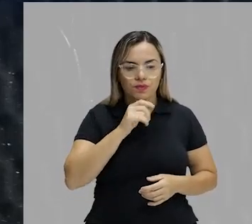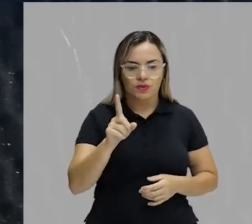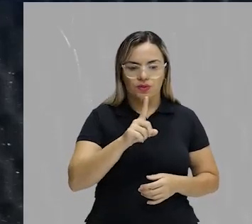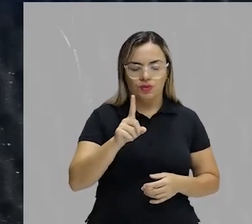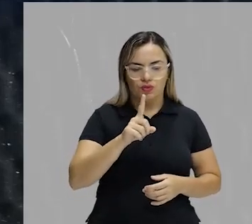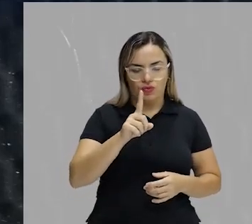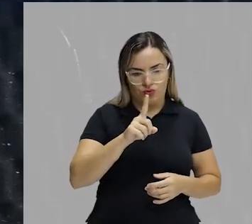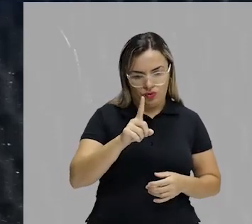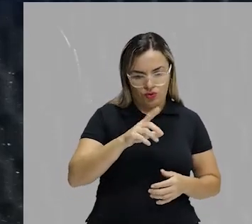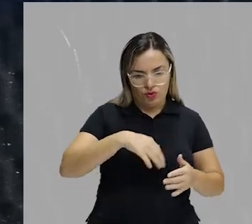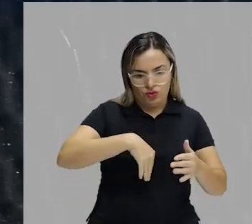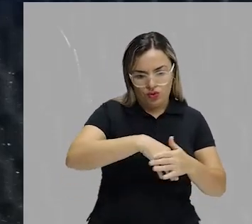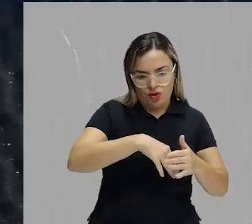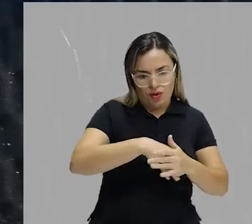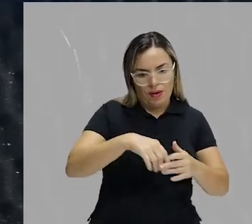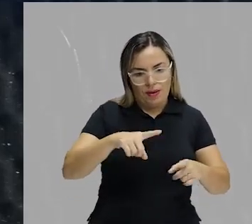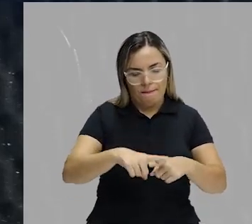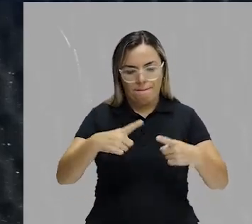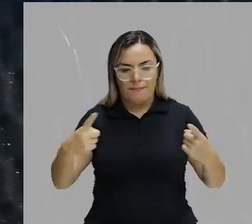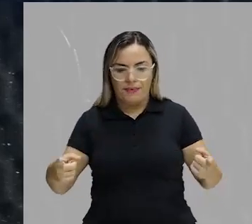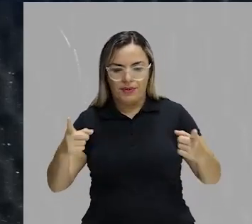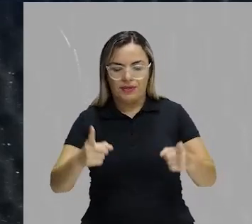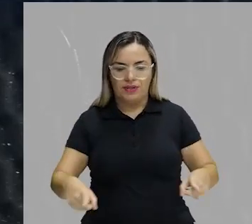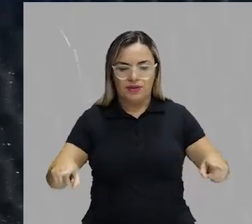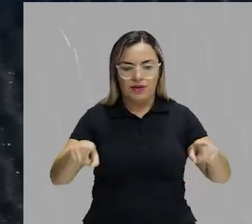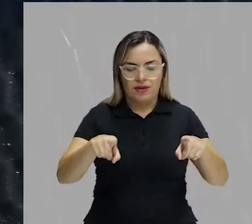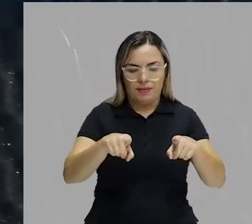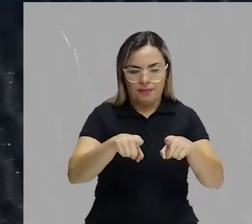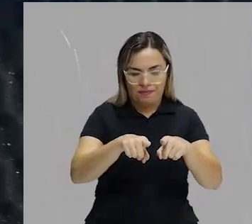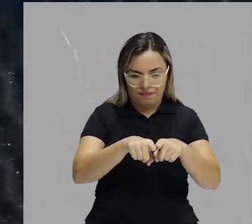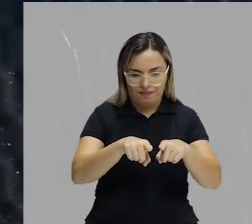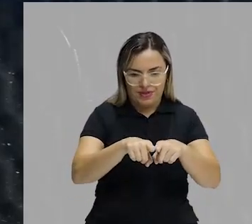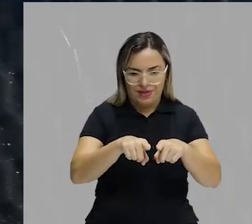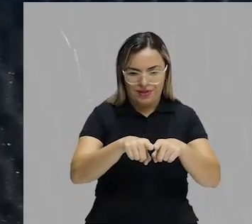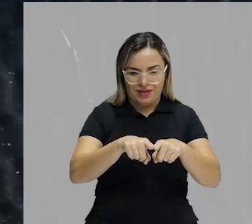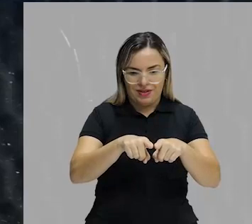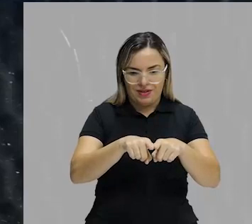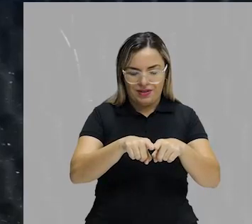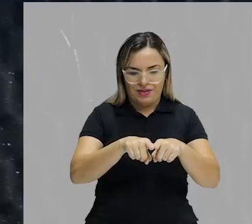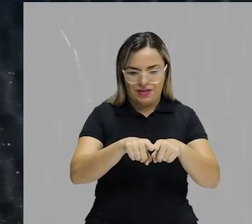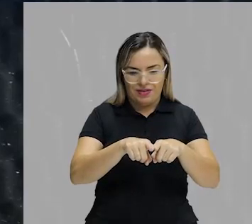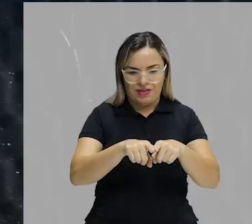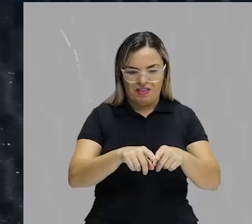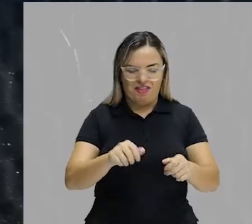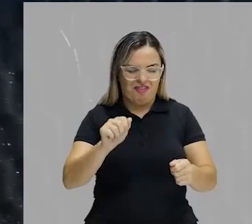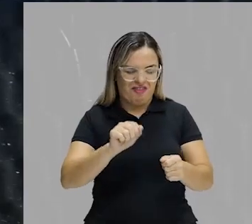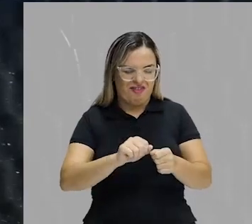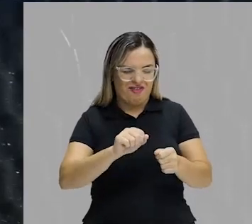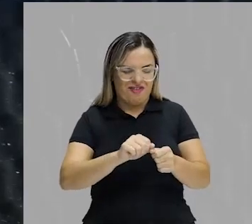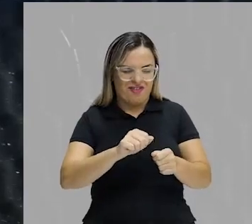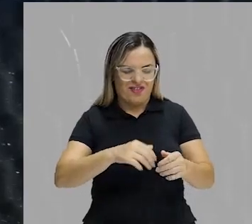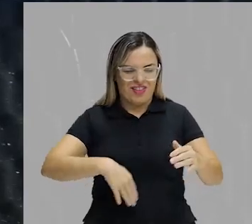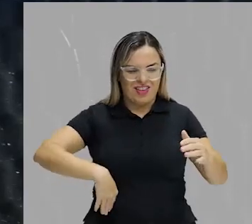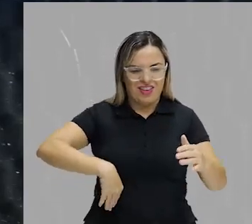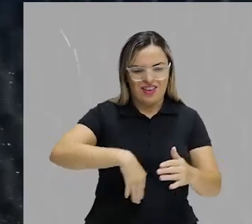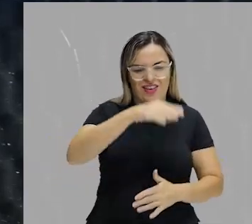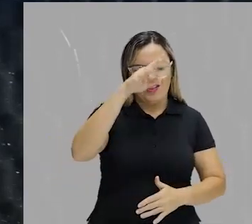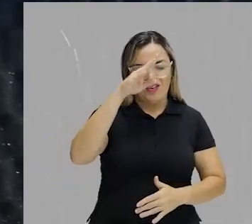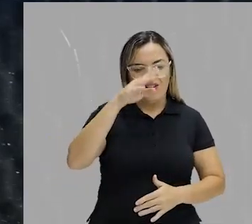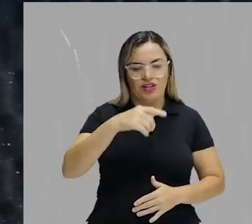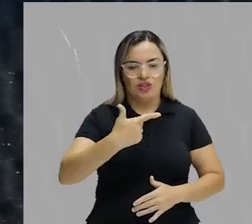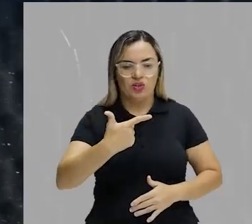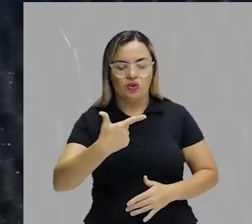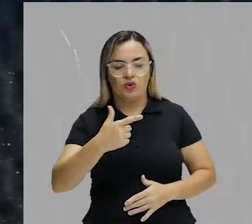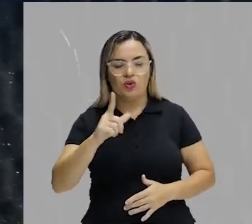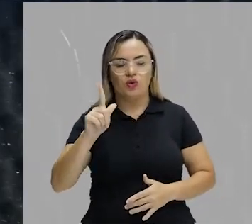ontem. Não sei quando essa aula vai ao ar, mas hoje eu estou falando de algo que aconteceu ontem.